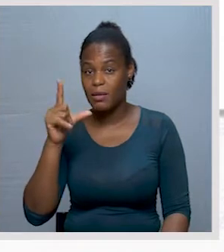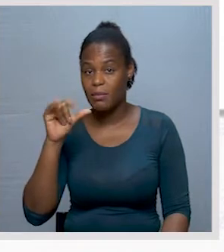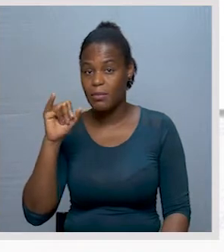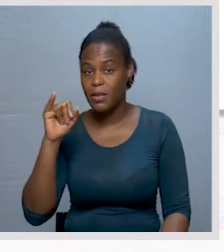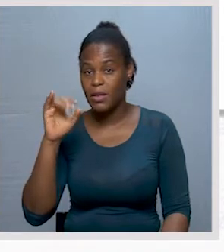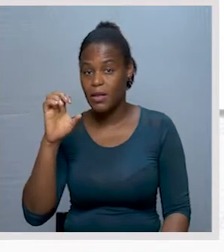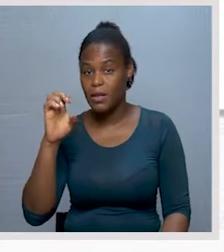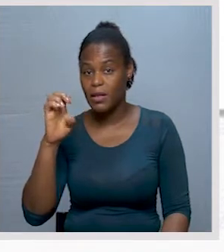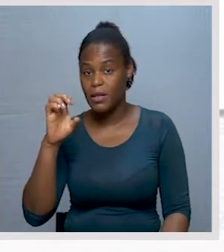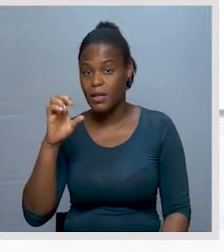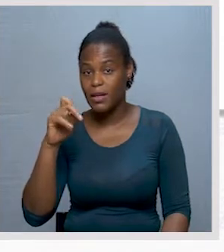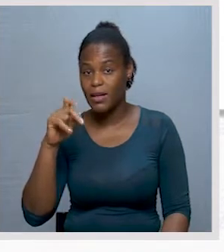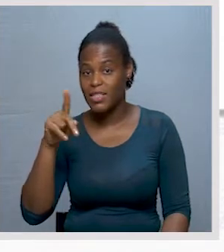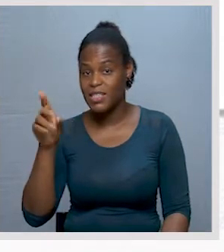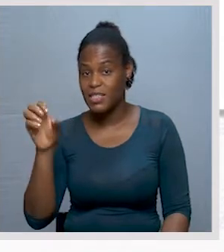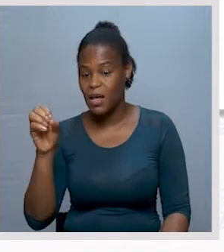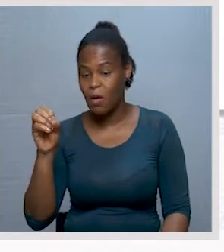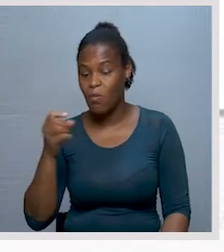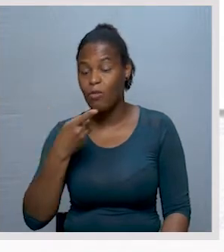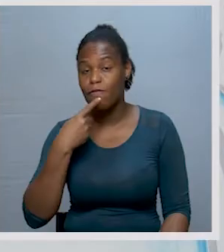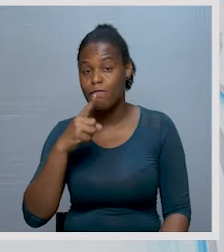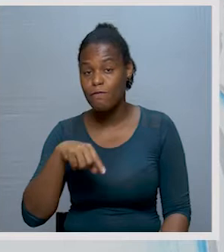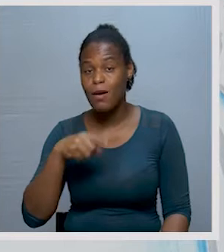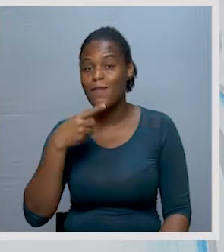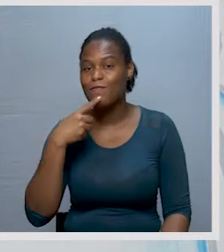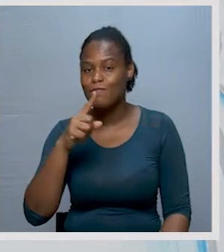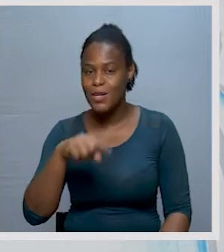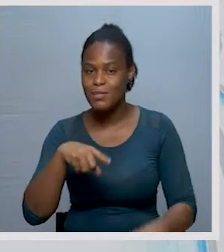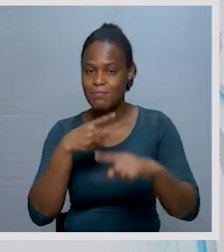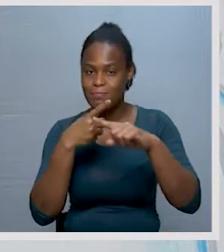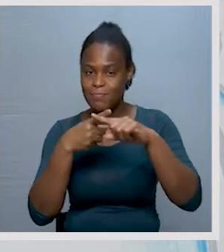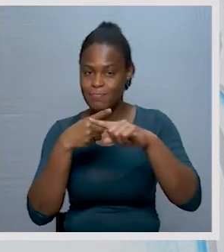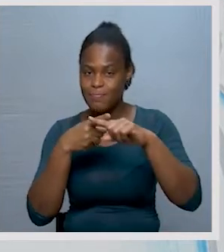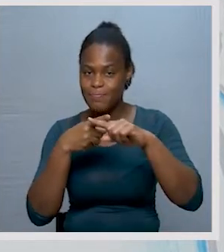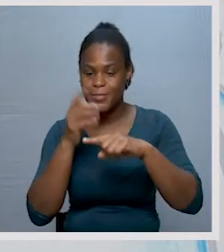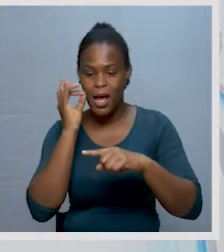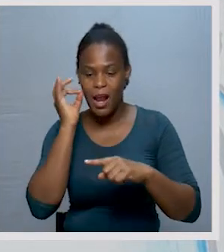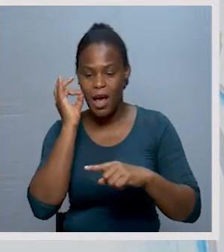repetir, e utilizamos o sinal vezes para fazermos a